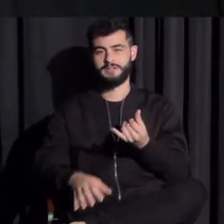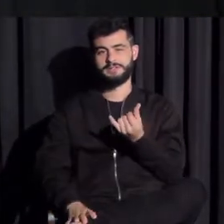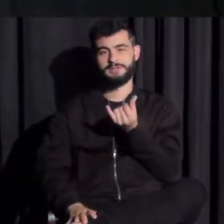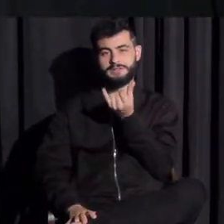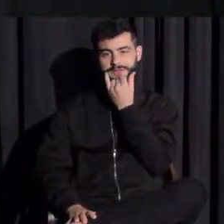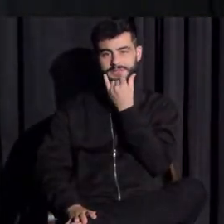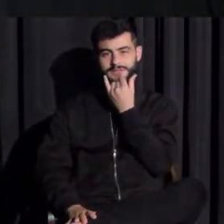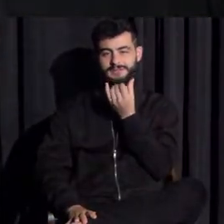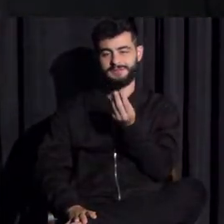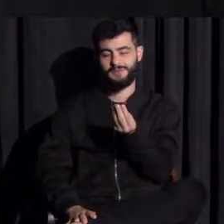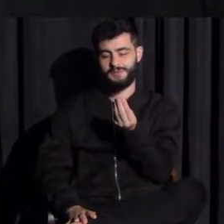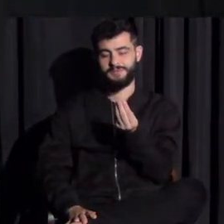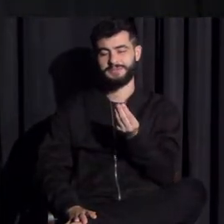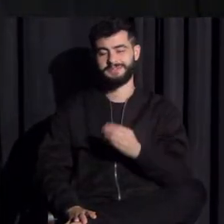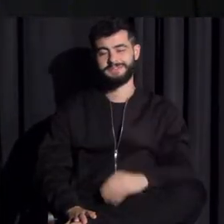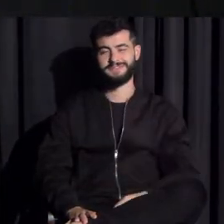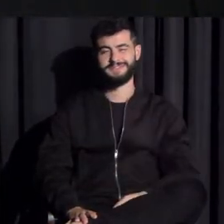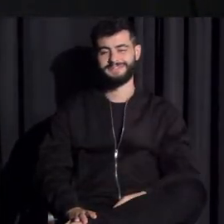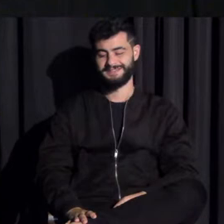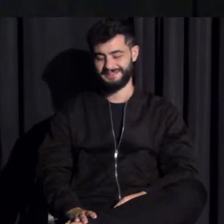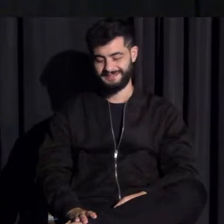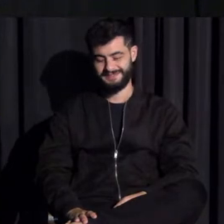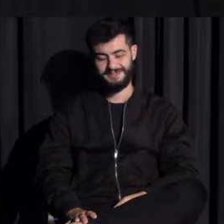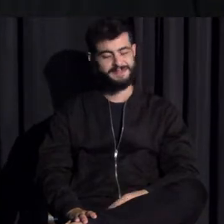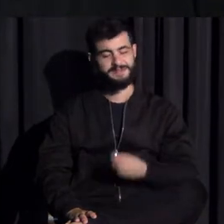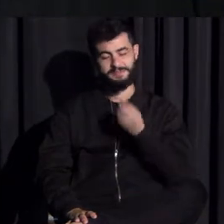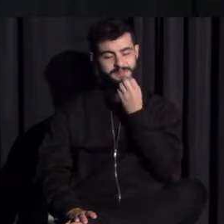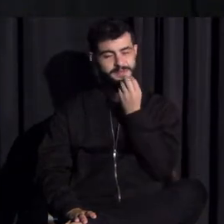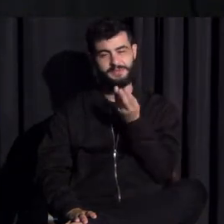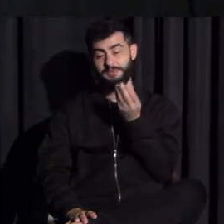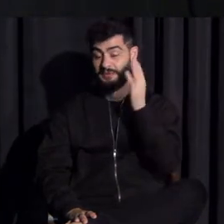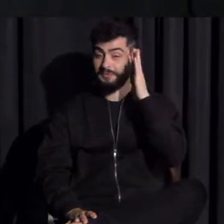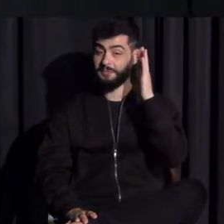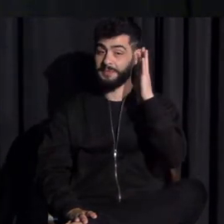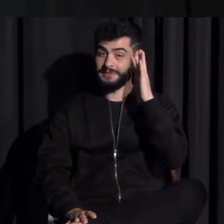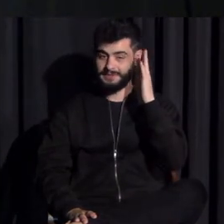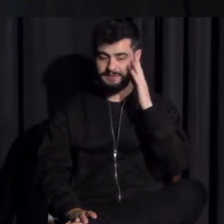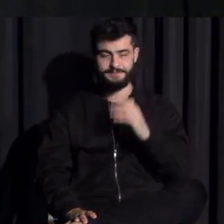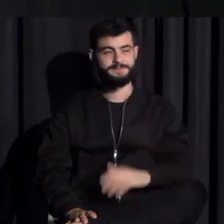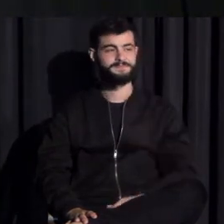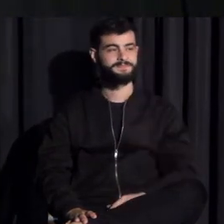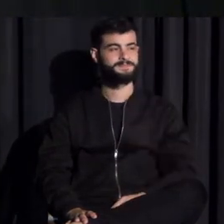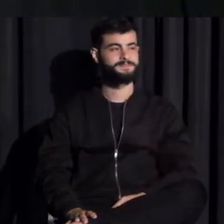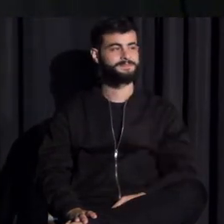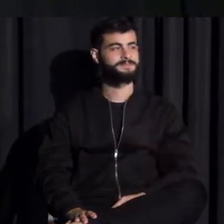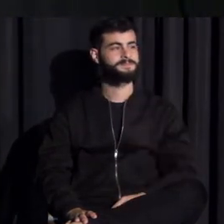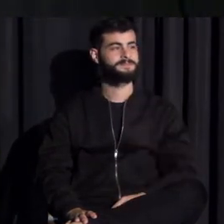acabou o negócio. Mas, enfim, vamos lá pensar aqui junto. Né?